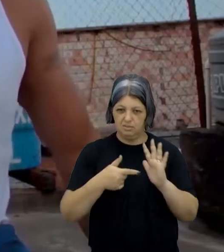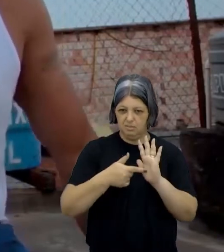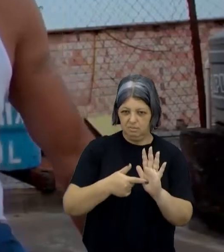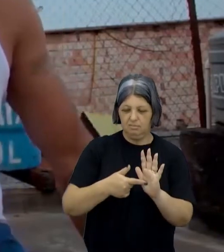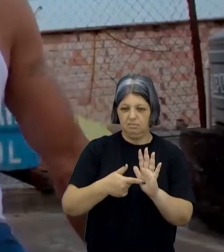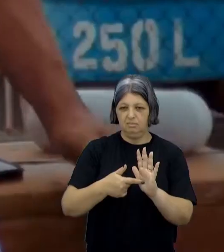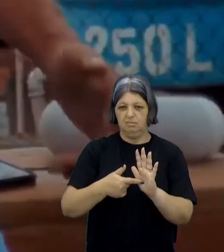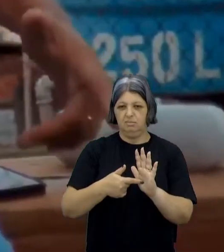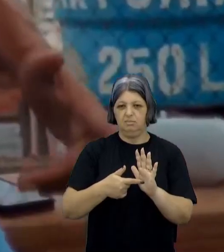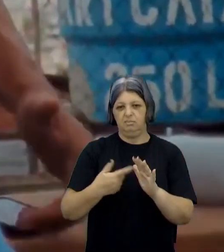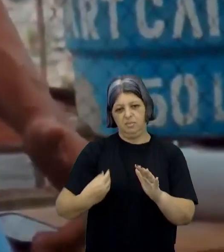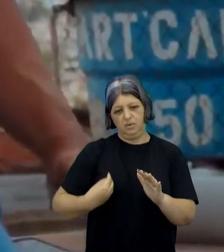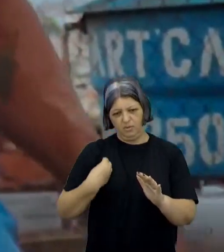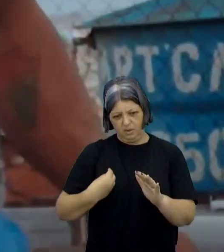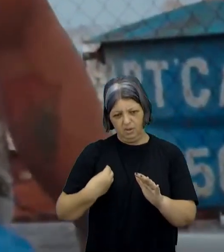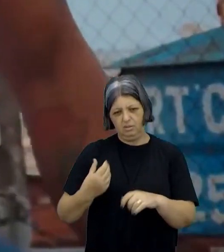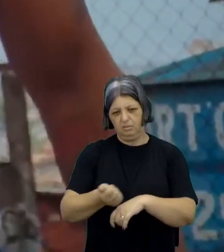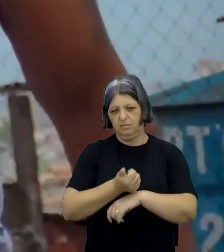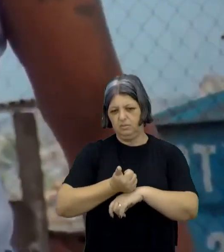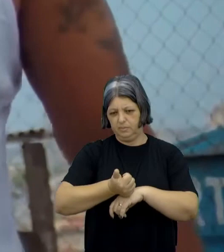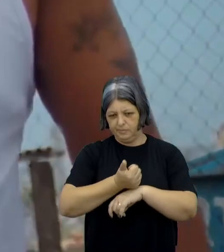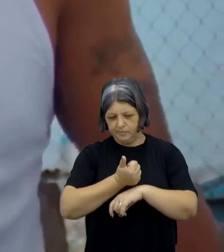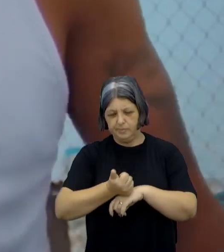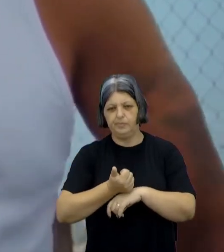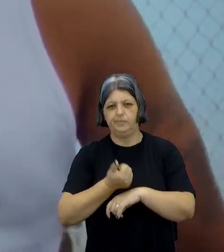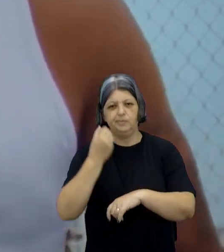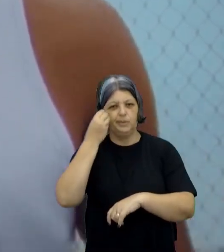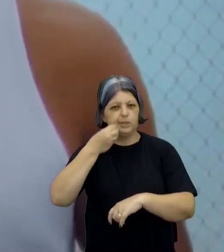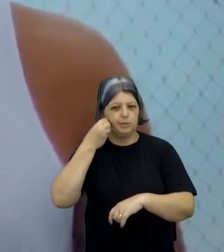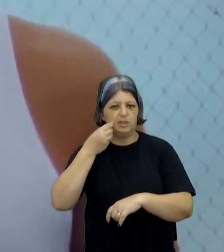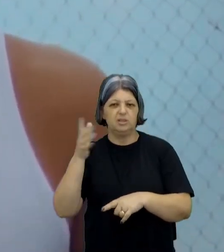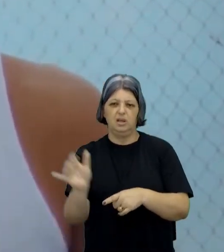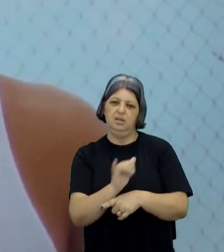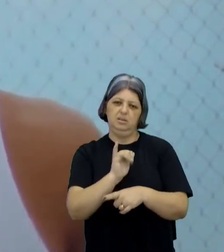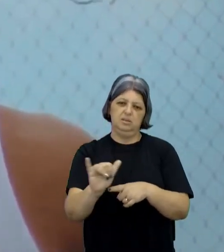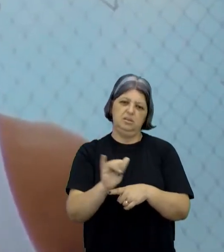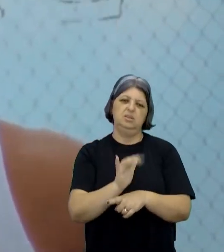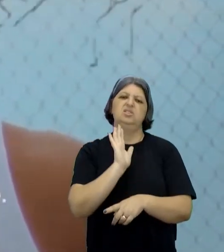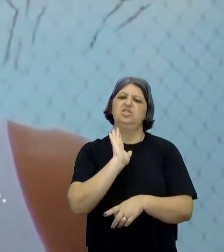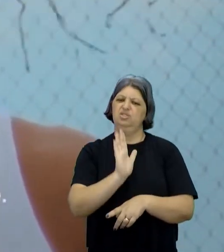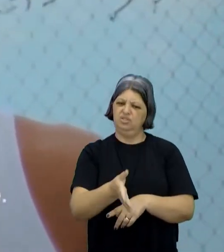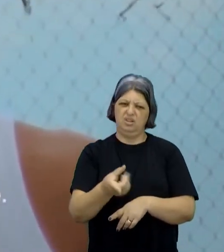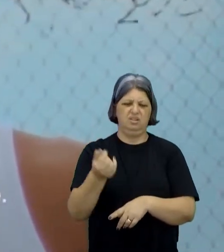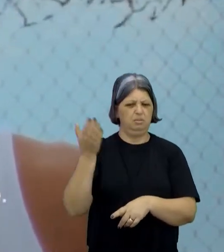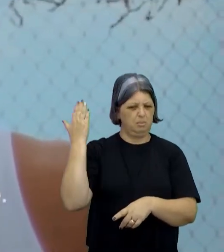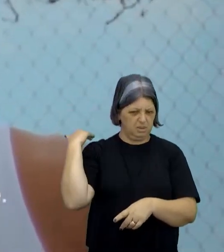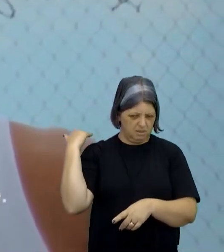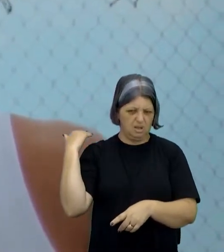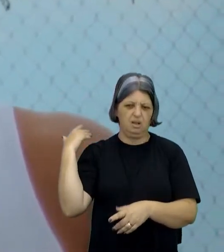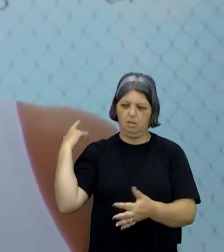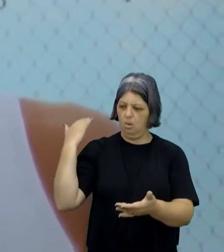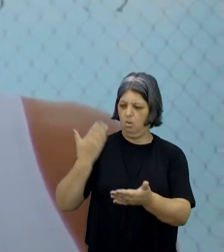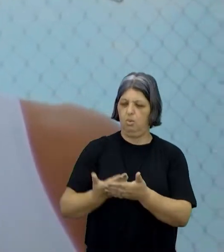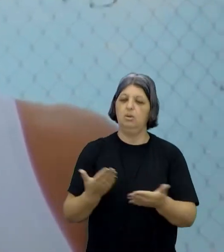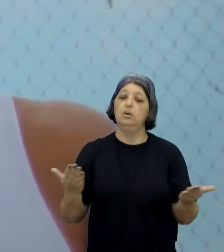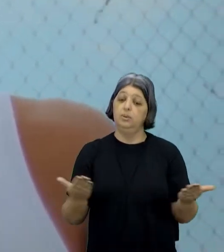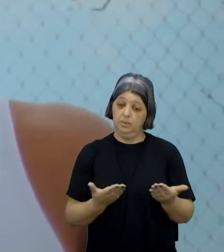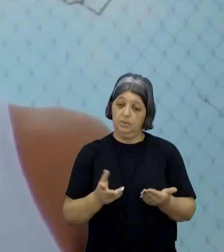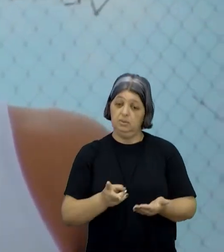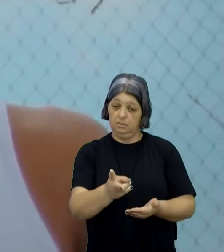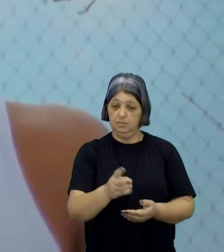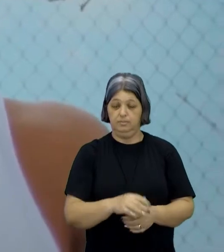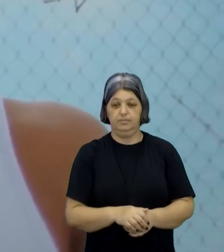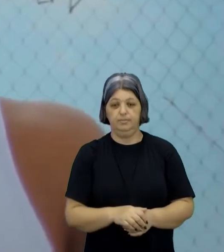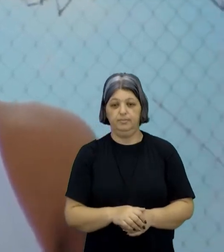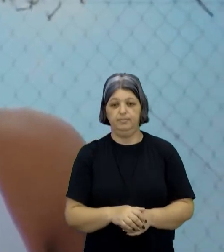bélico, mais vivido, mais estrategista. tudo. Estrategista sempre, desde aquela época. Só que a estratégia era diferente. A estratégia